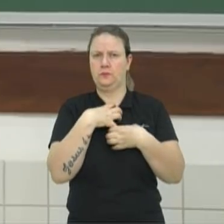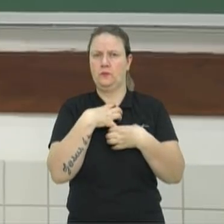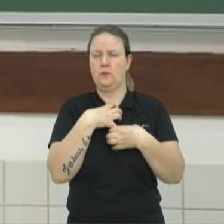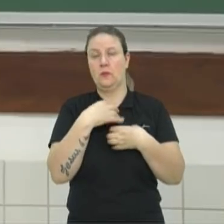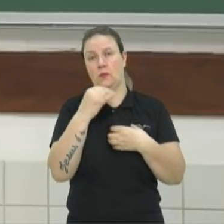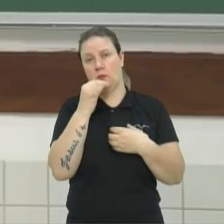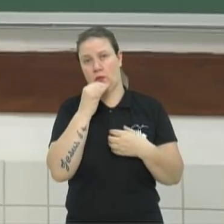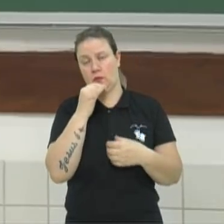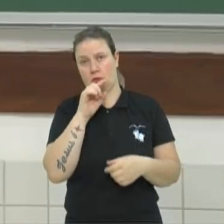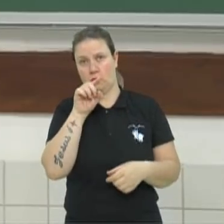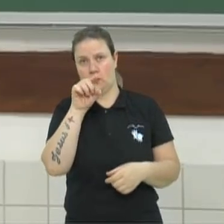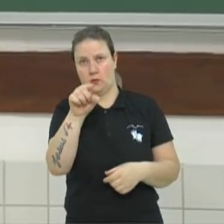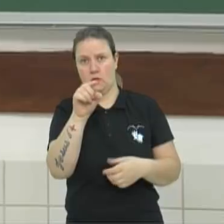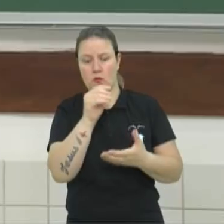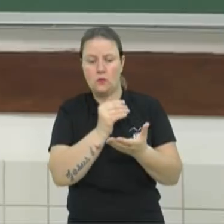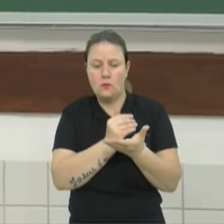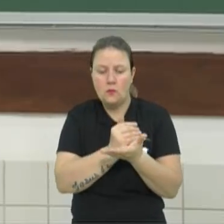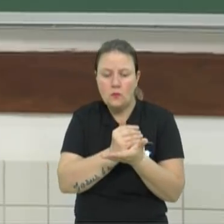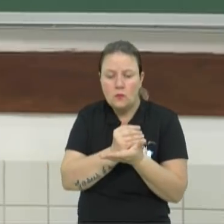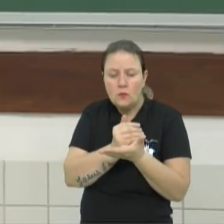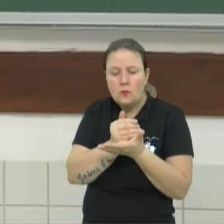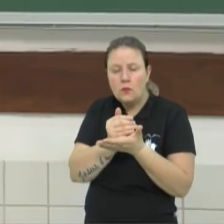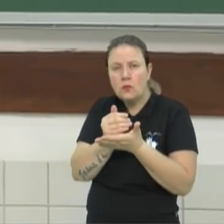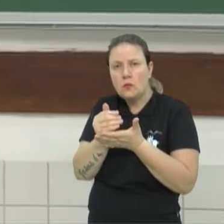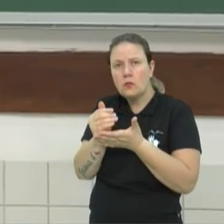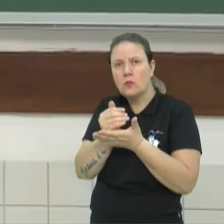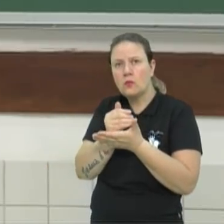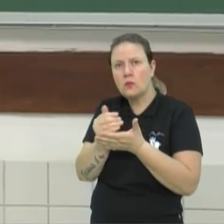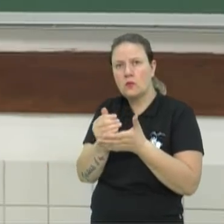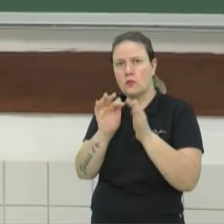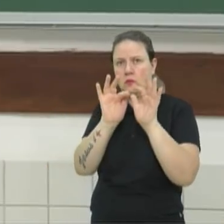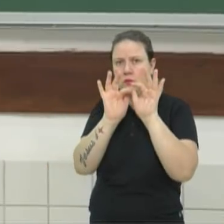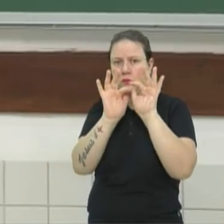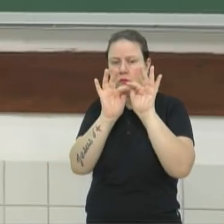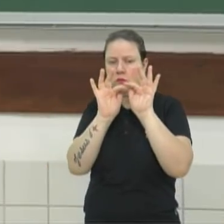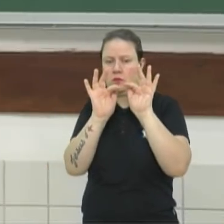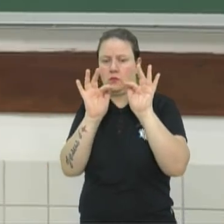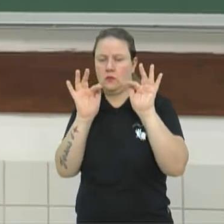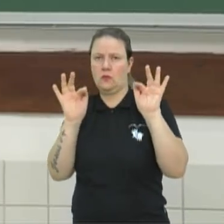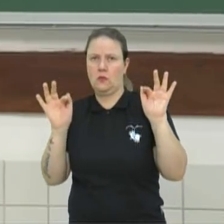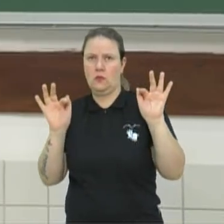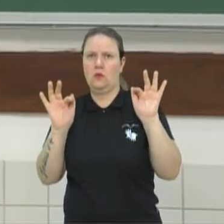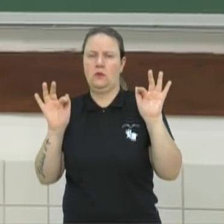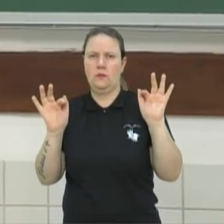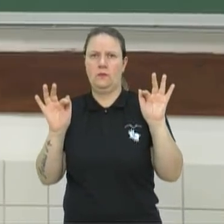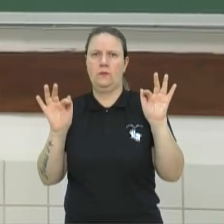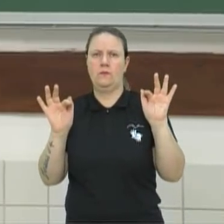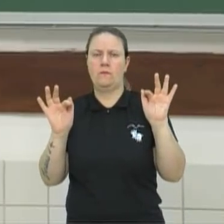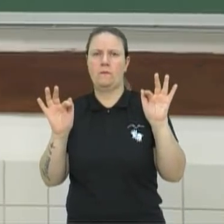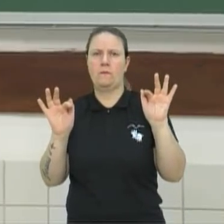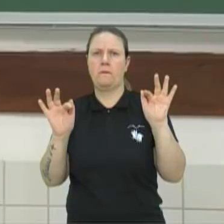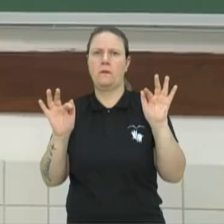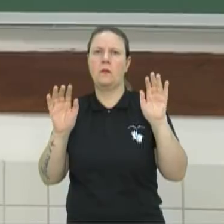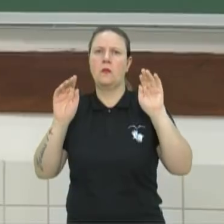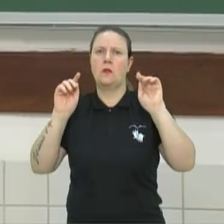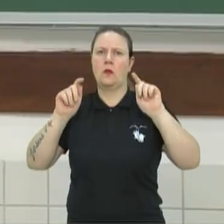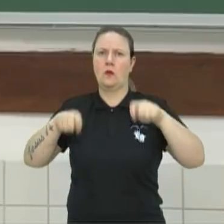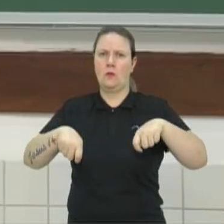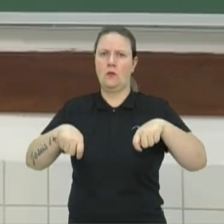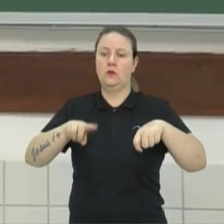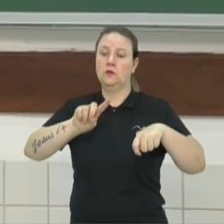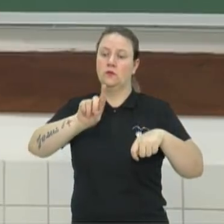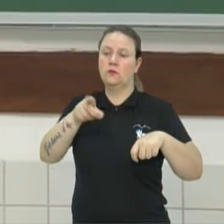você inicia a oração com a oração subordinada, você pode